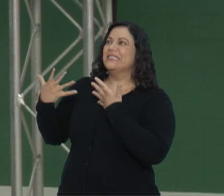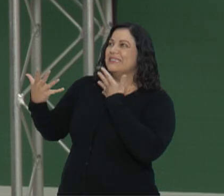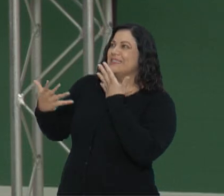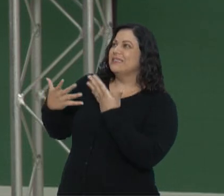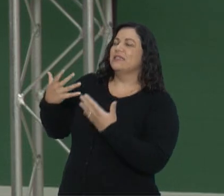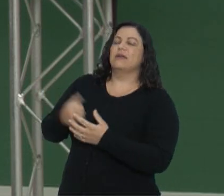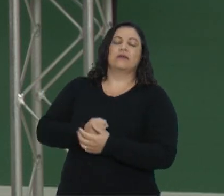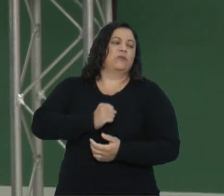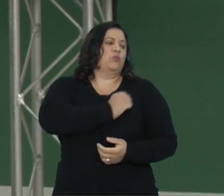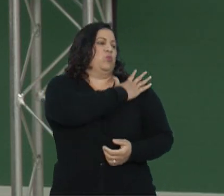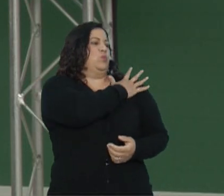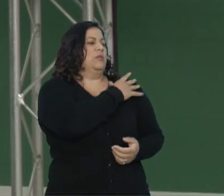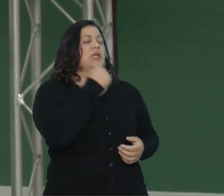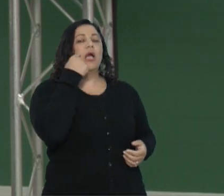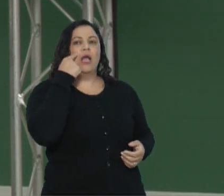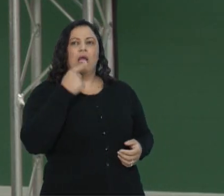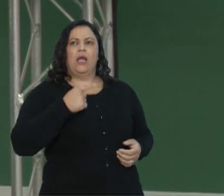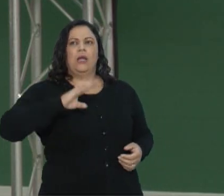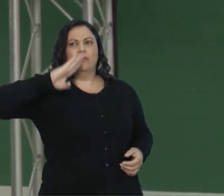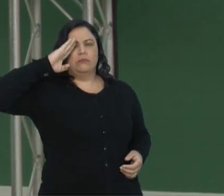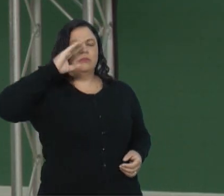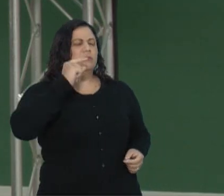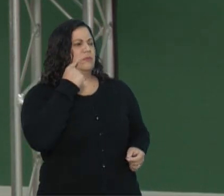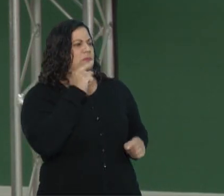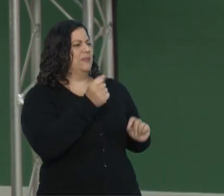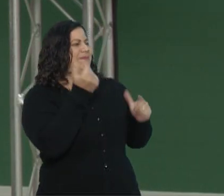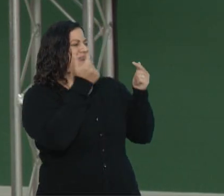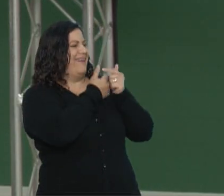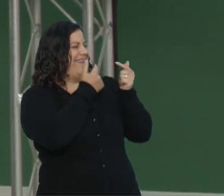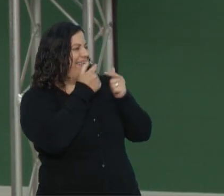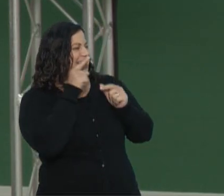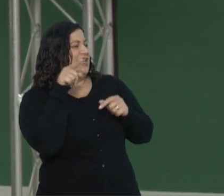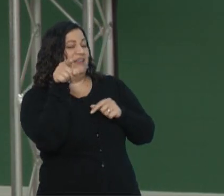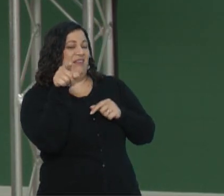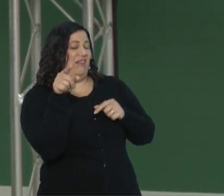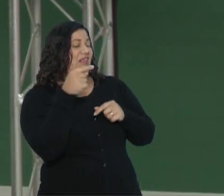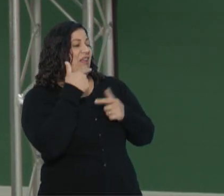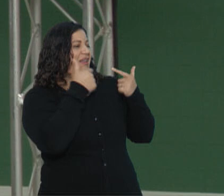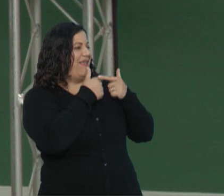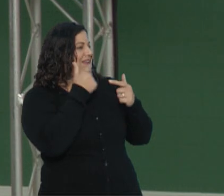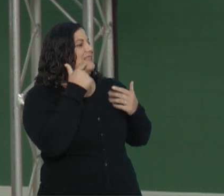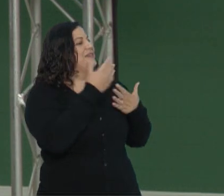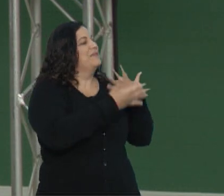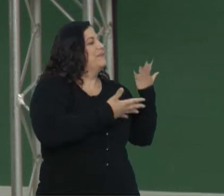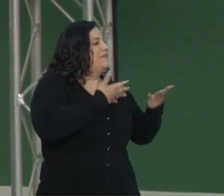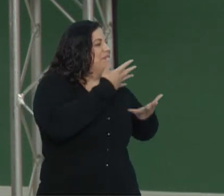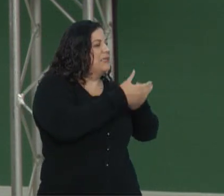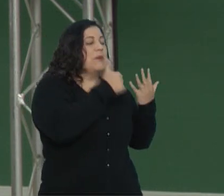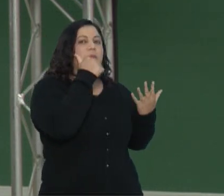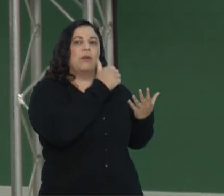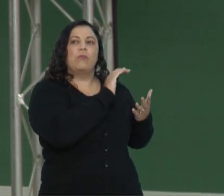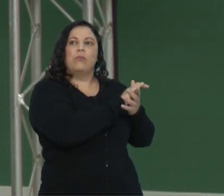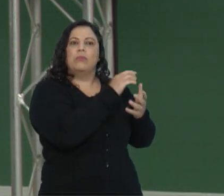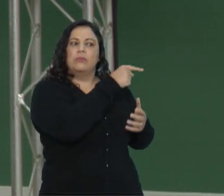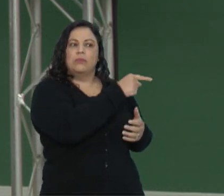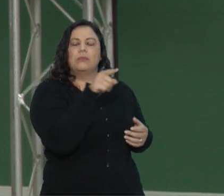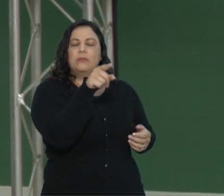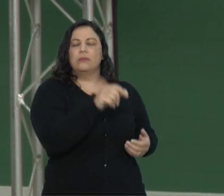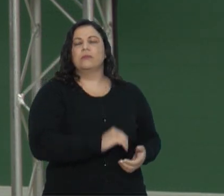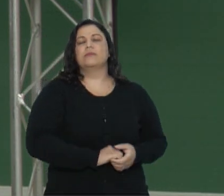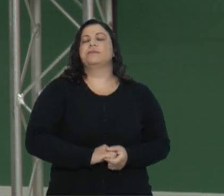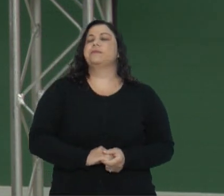esse tenente começou a debochar dele. O que ele fez? O governador-geral encomendou o tal São